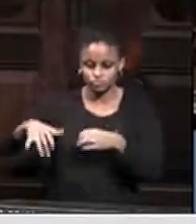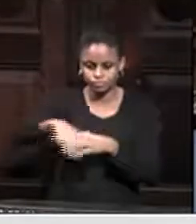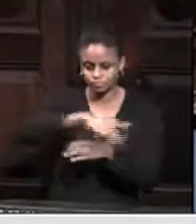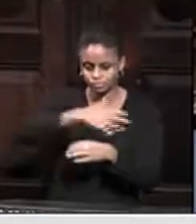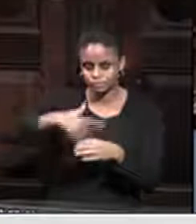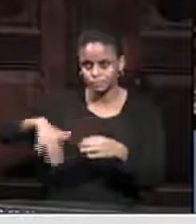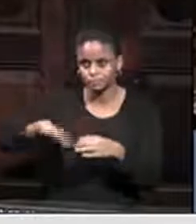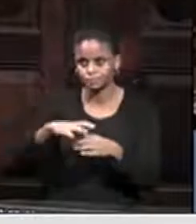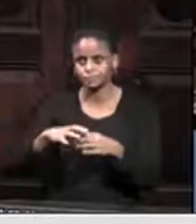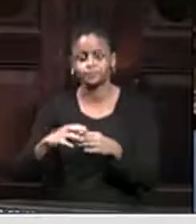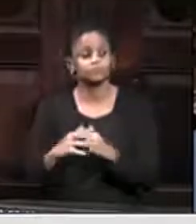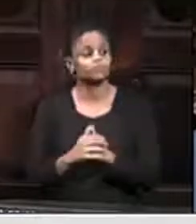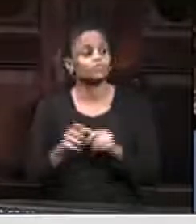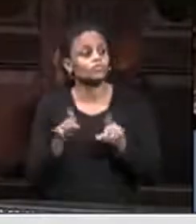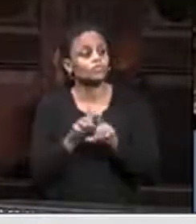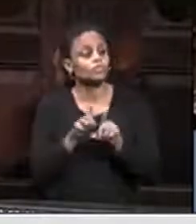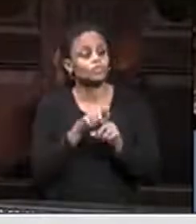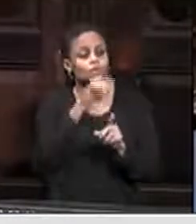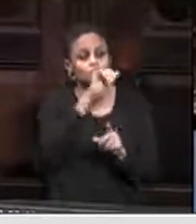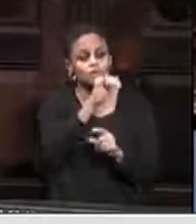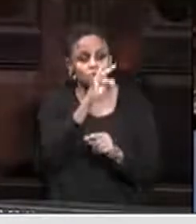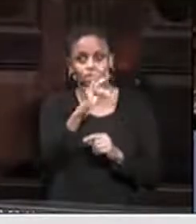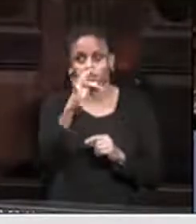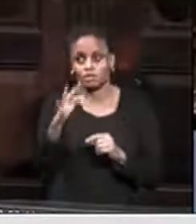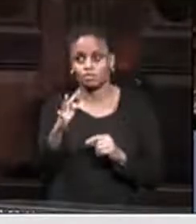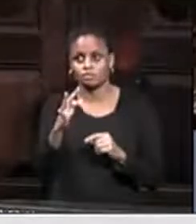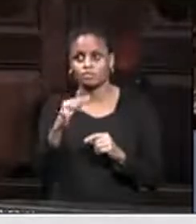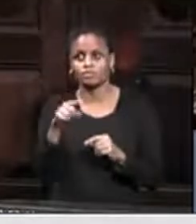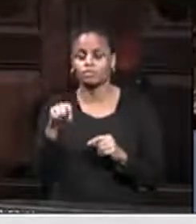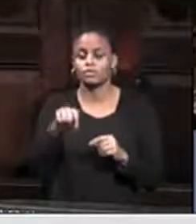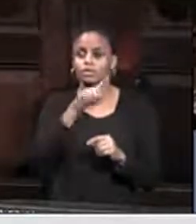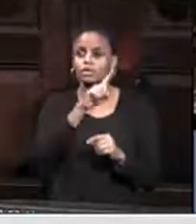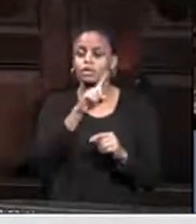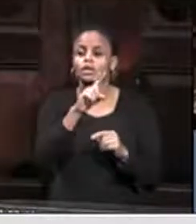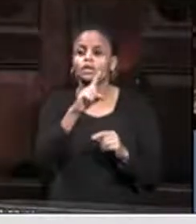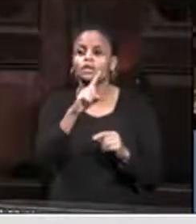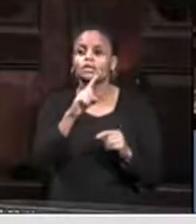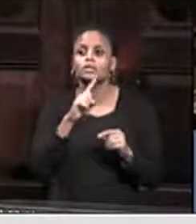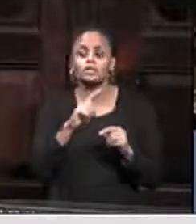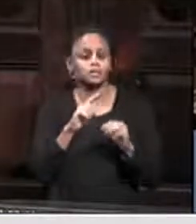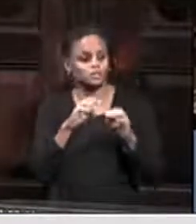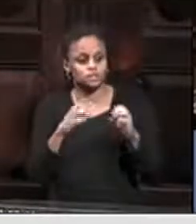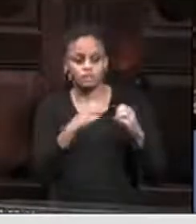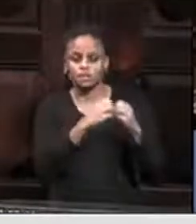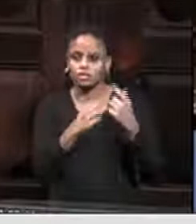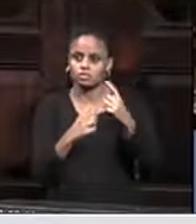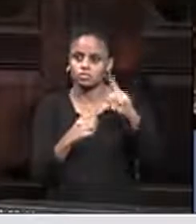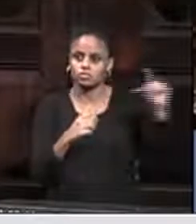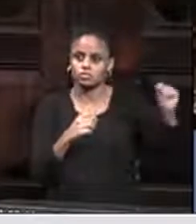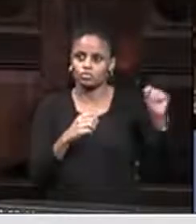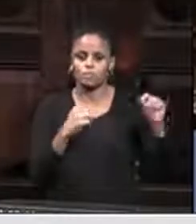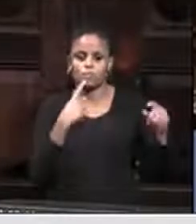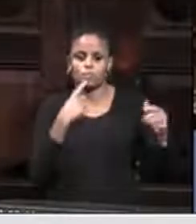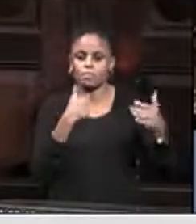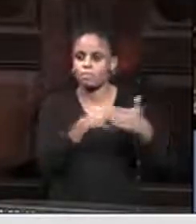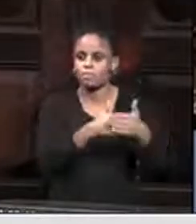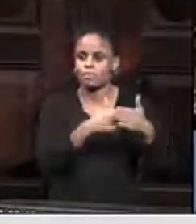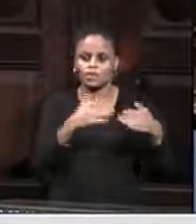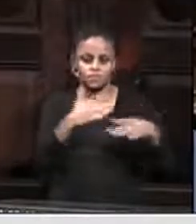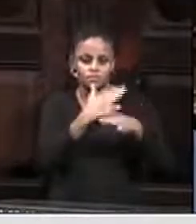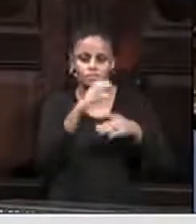Instituto Federal Fluminense muito mais voltado para o eixo norte, noroeste, mas também chegando à região dos lagos, inclusive em Cabo